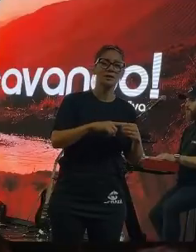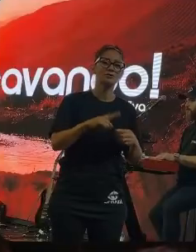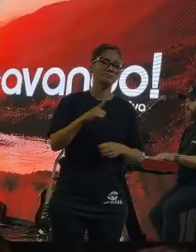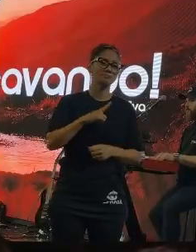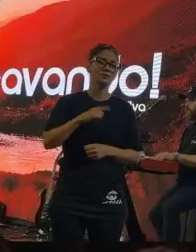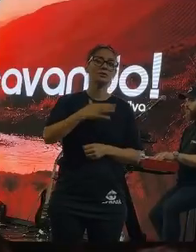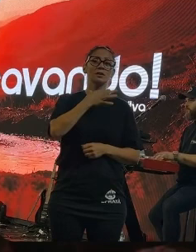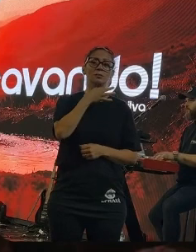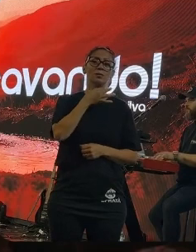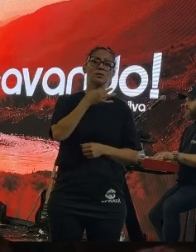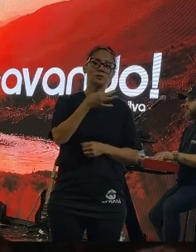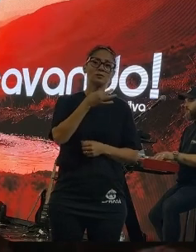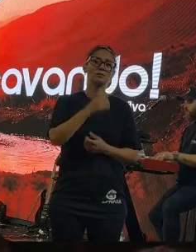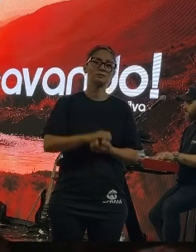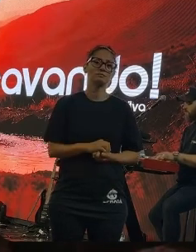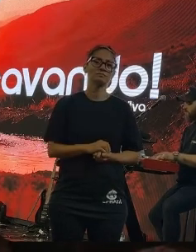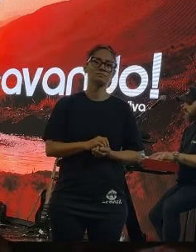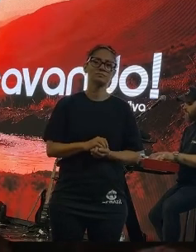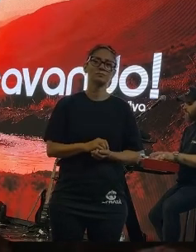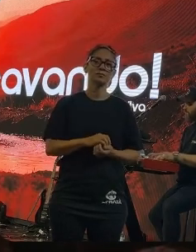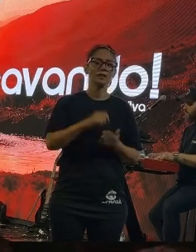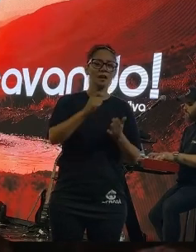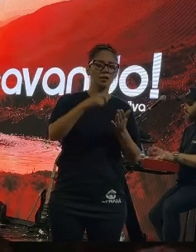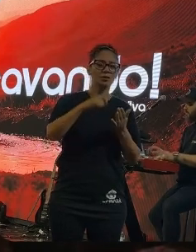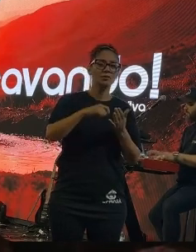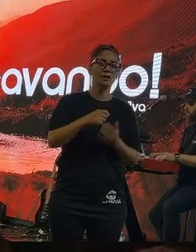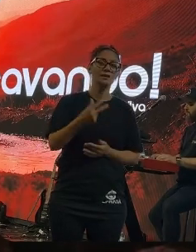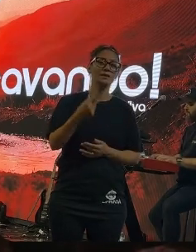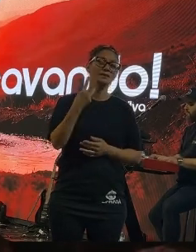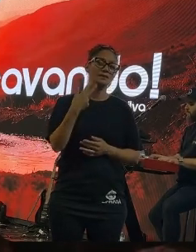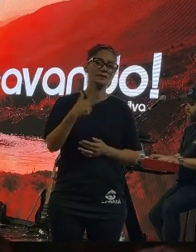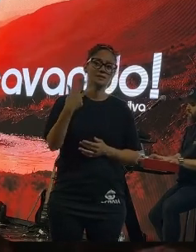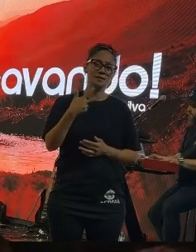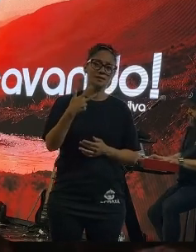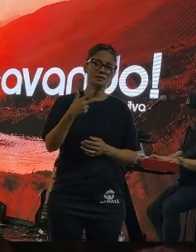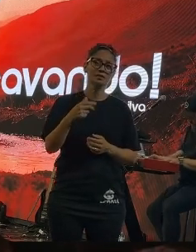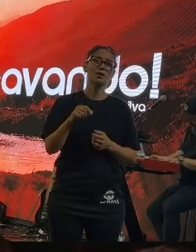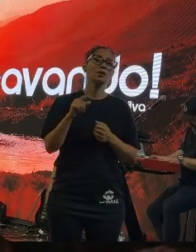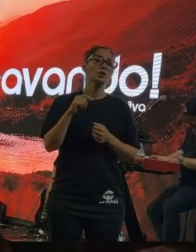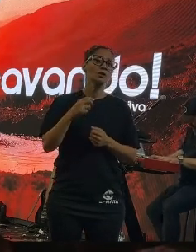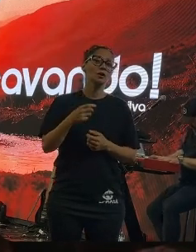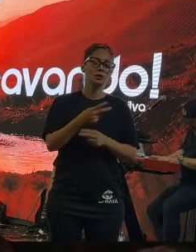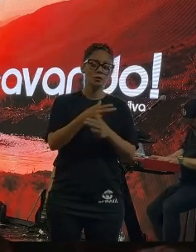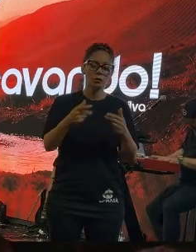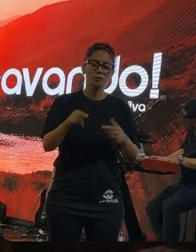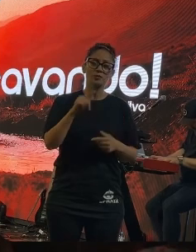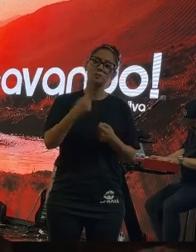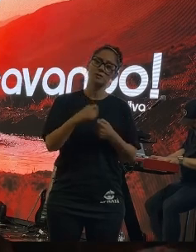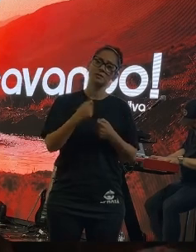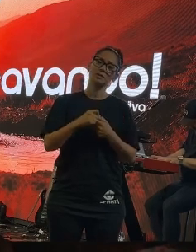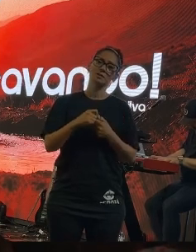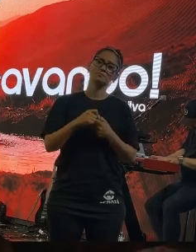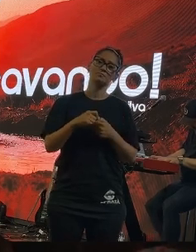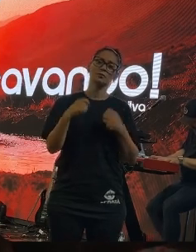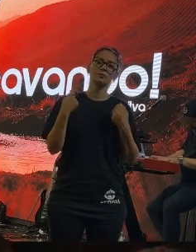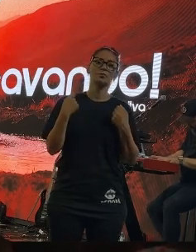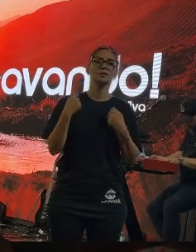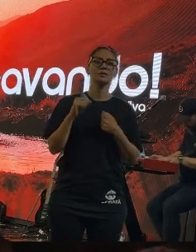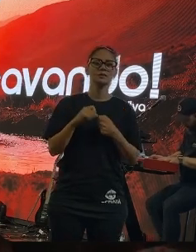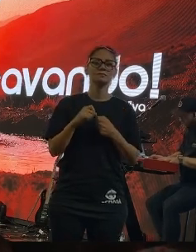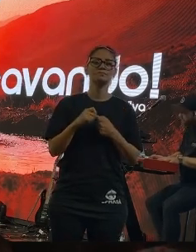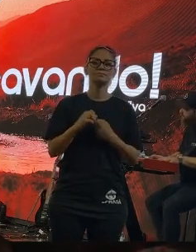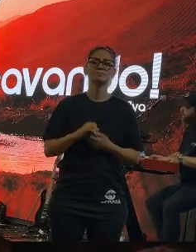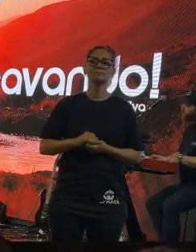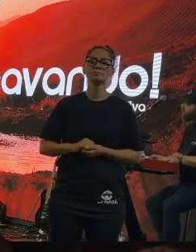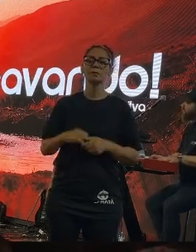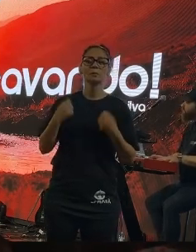crise. Anota aí 3 coisas que você precisa fazer em dias difíceis. Eu sou pentecostal, mas eu também sou pastor